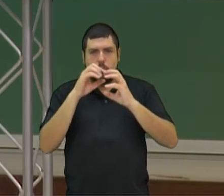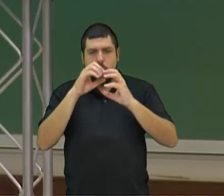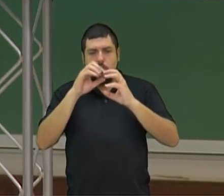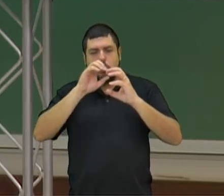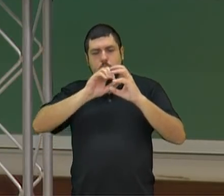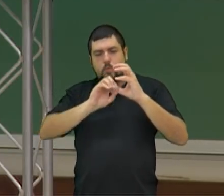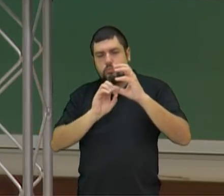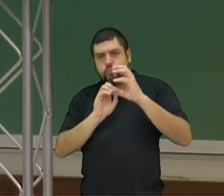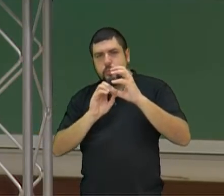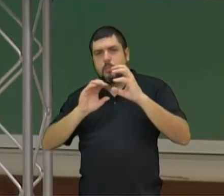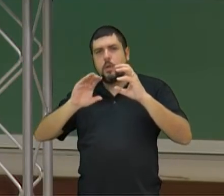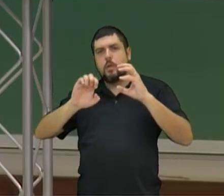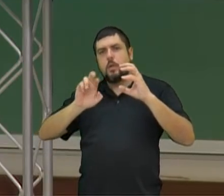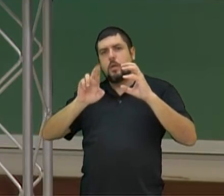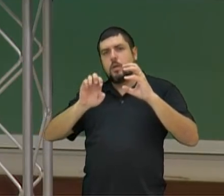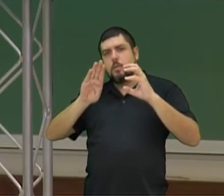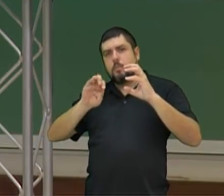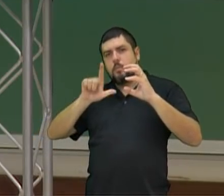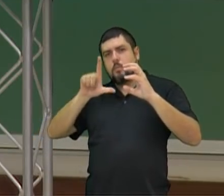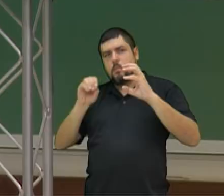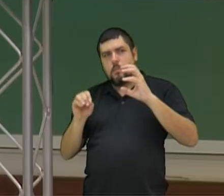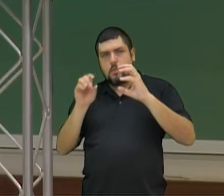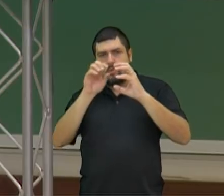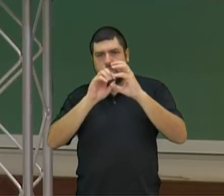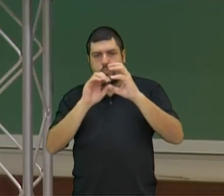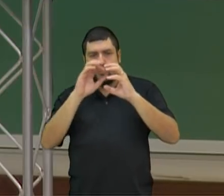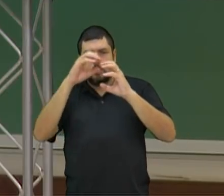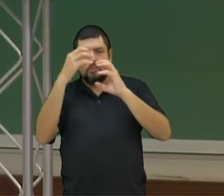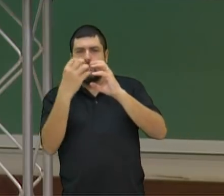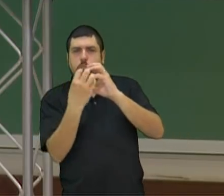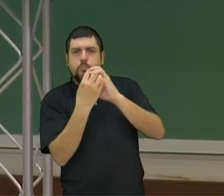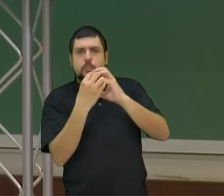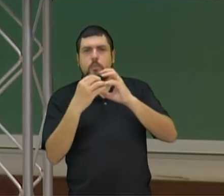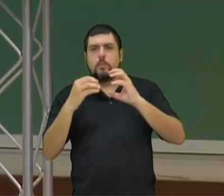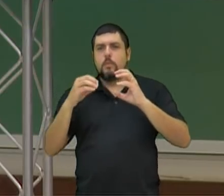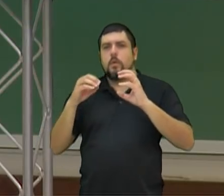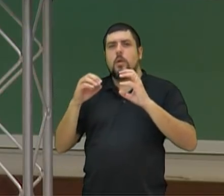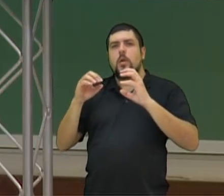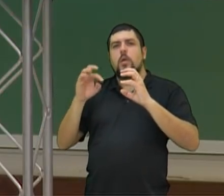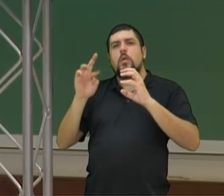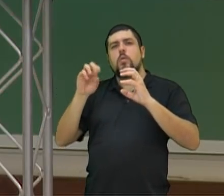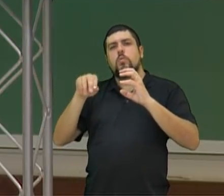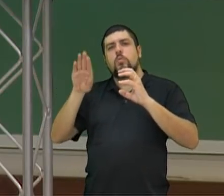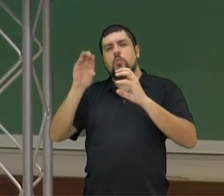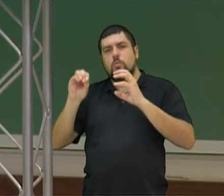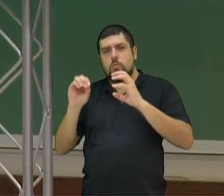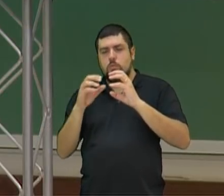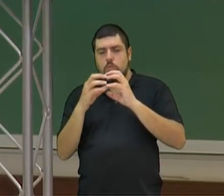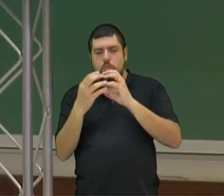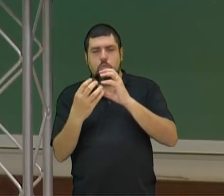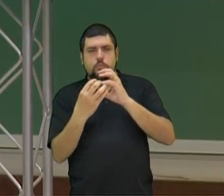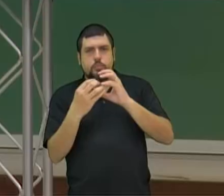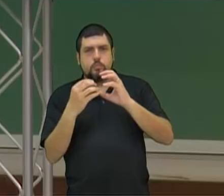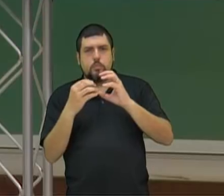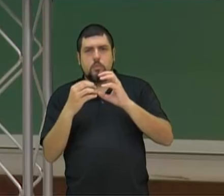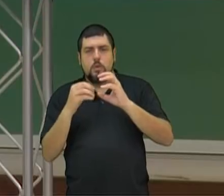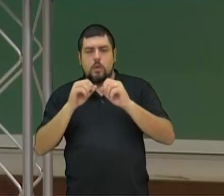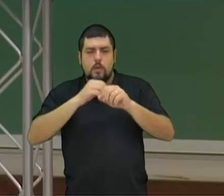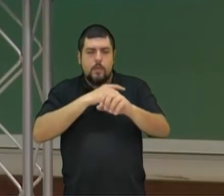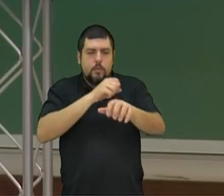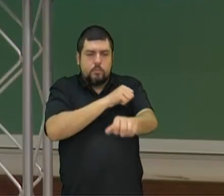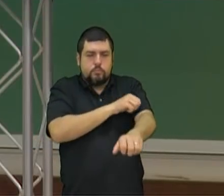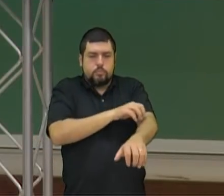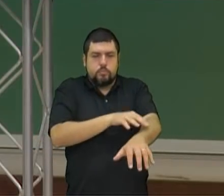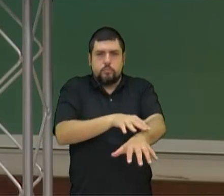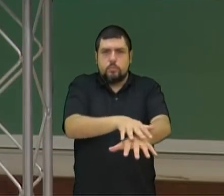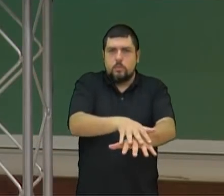e medula, tronco encefálico, então tudo isso é sistema nervoso central. Sistema nervoso periférico, eu tenho